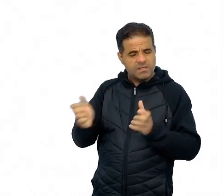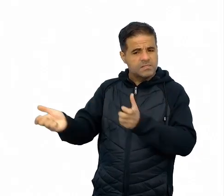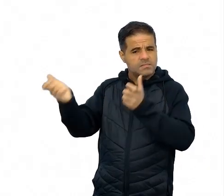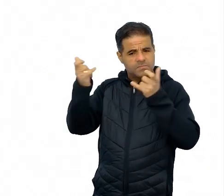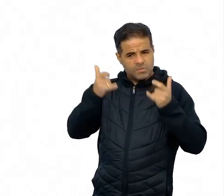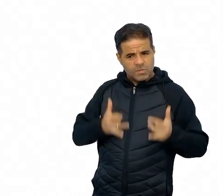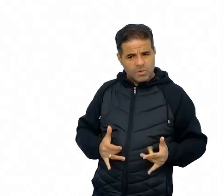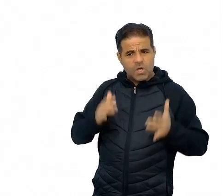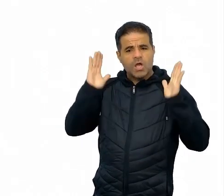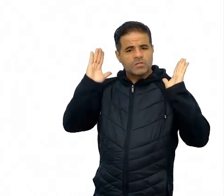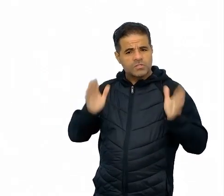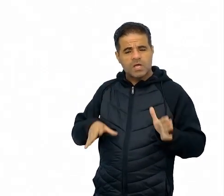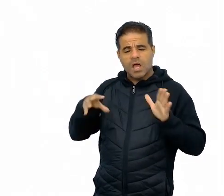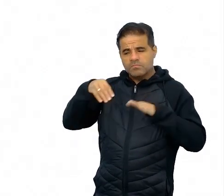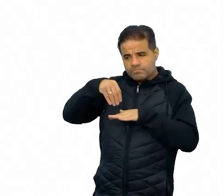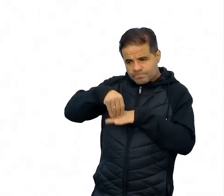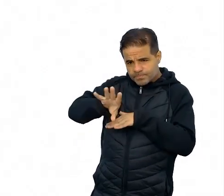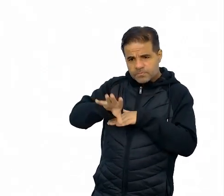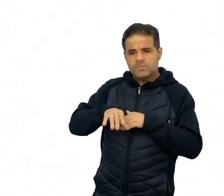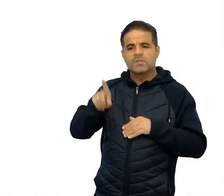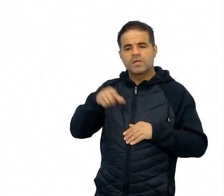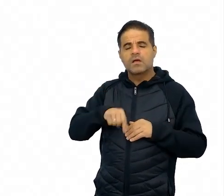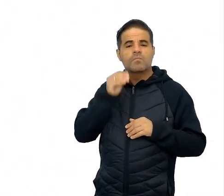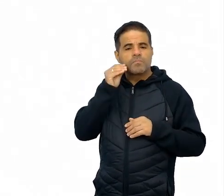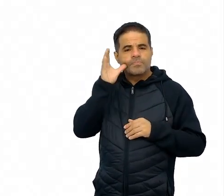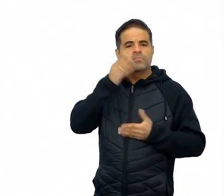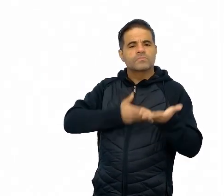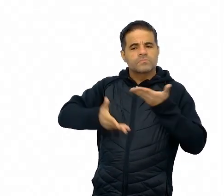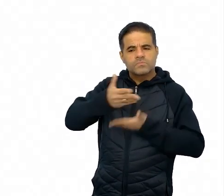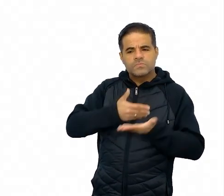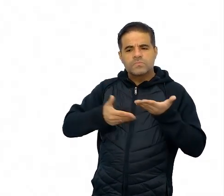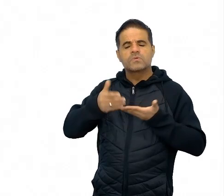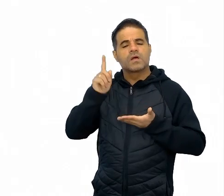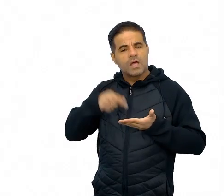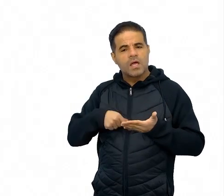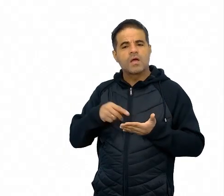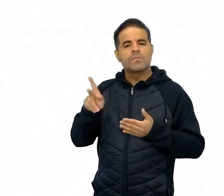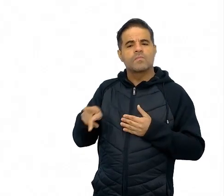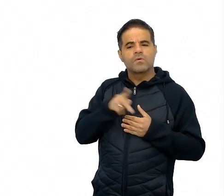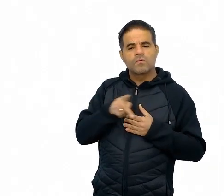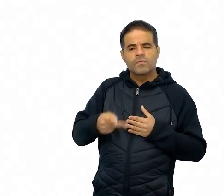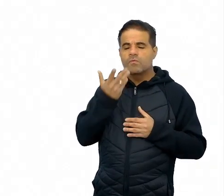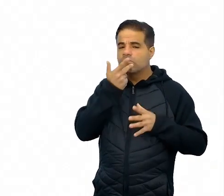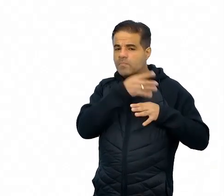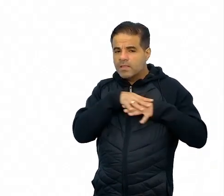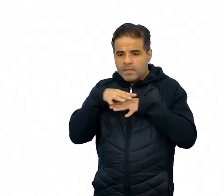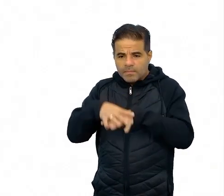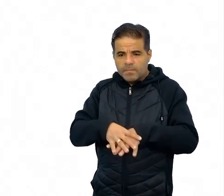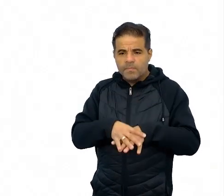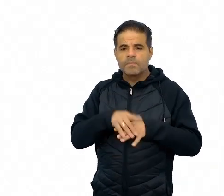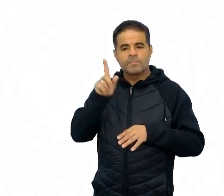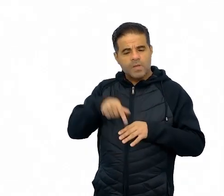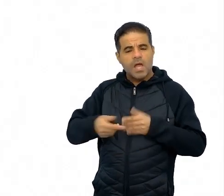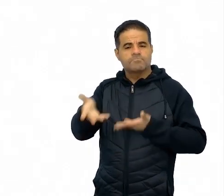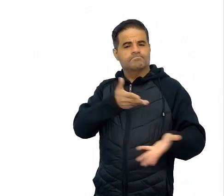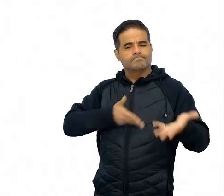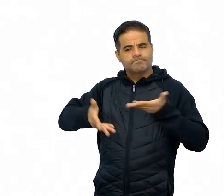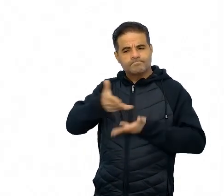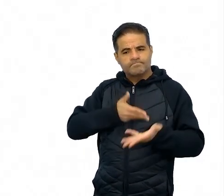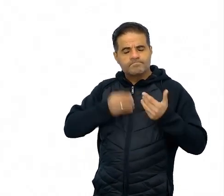quê? Você já falou dos conhecimentos especializados do professor de matemática em relação